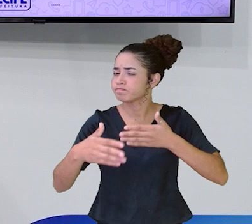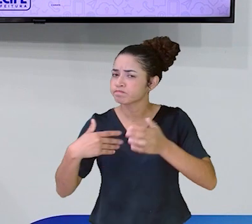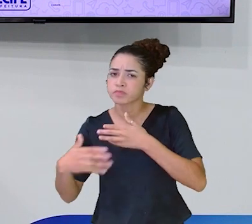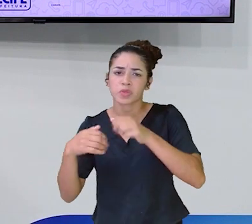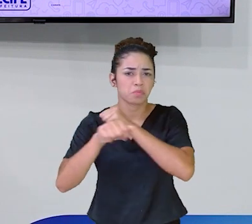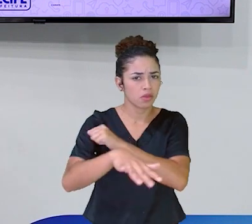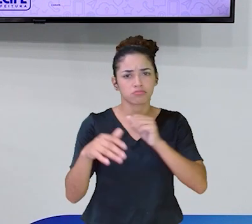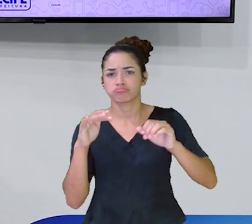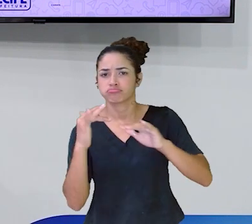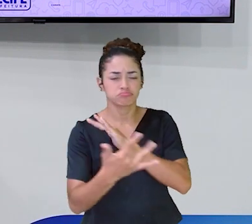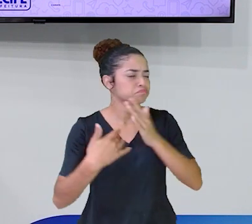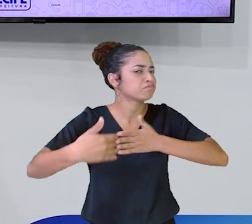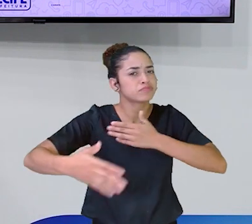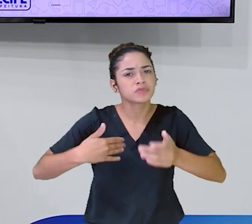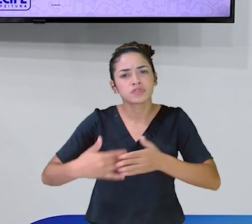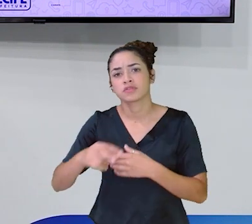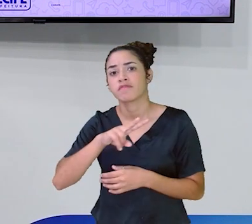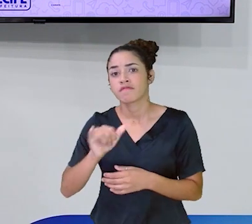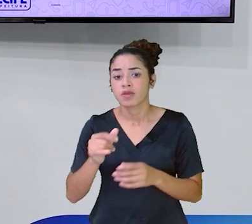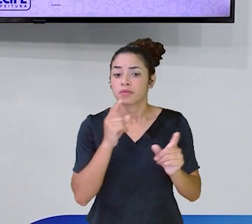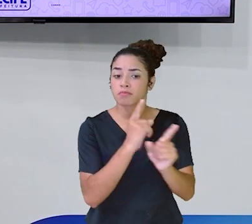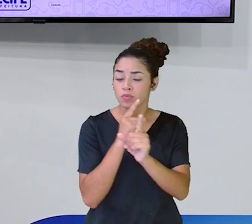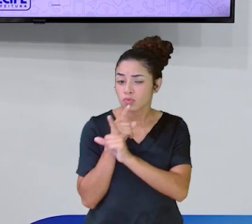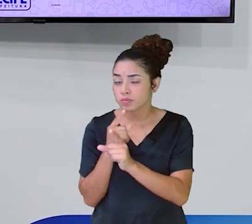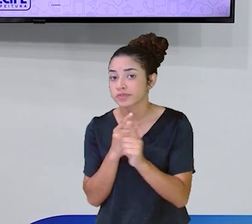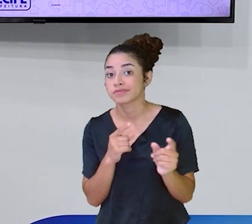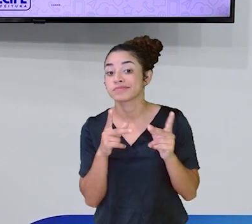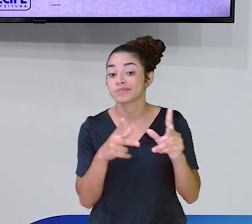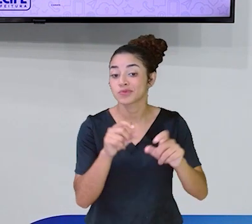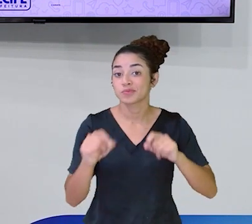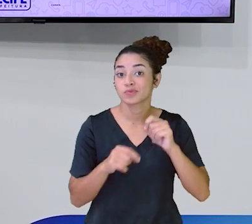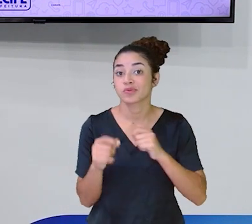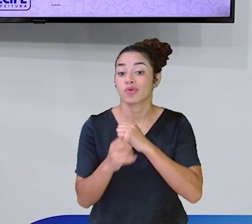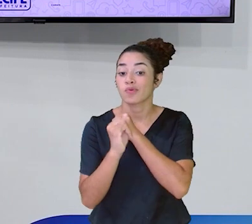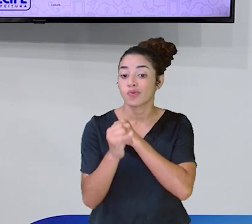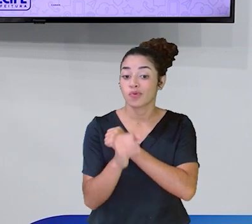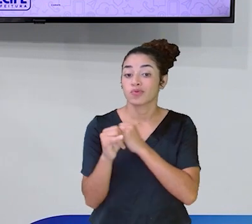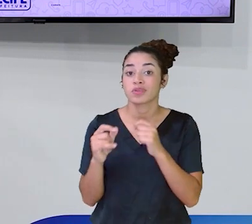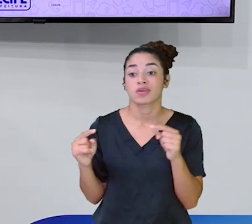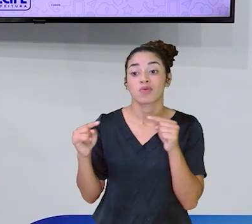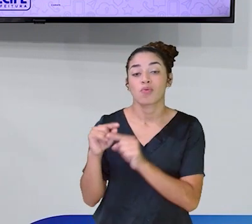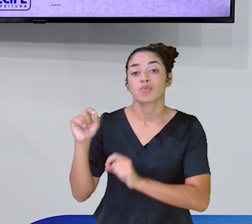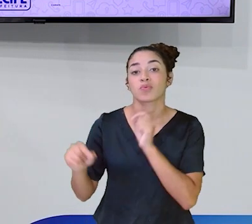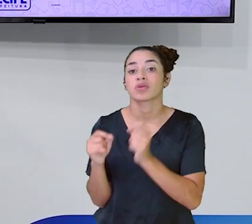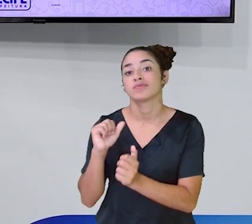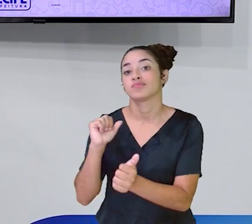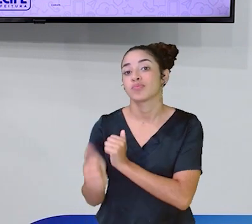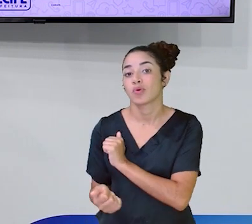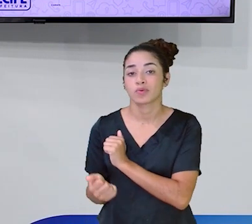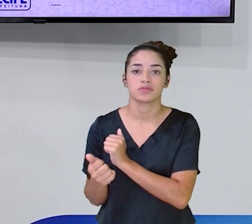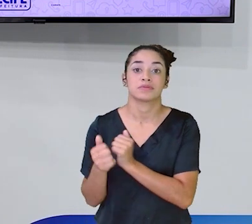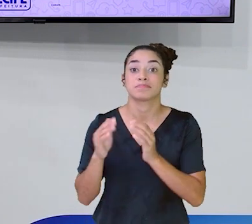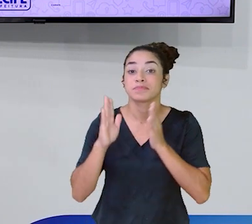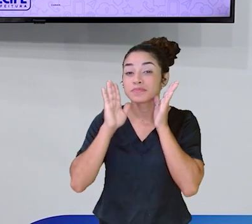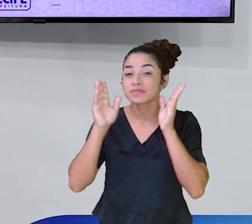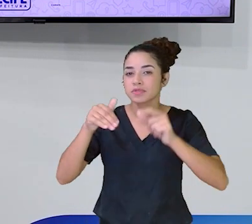mídias, redes sociais. Se você não vai identificar uma crônica aí em relação ao esporte, em relação especificamente à Copa do Mundo, que